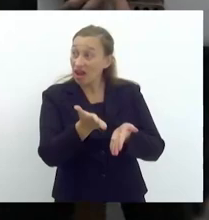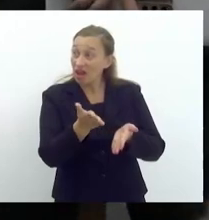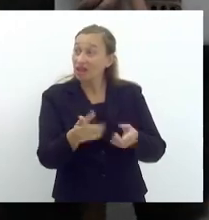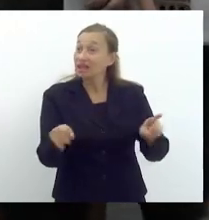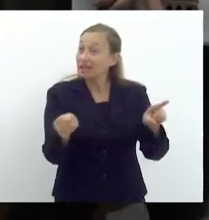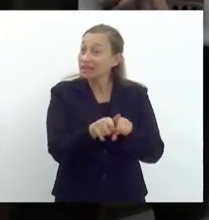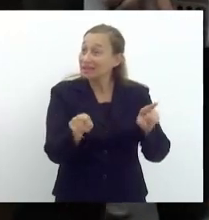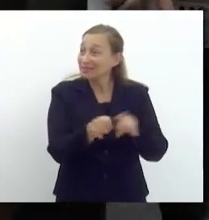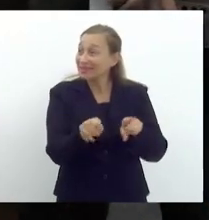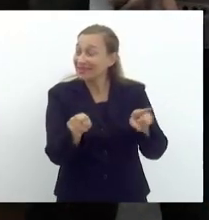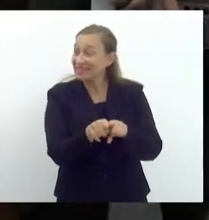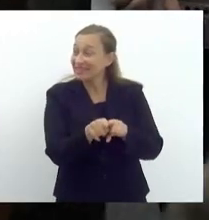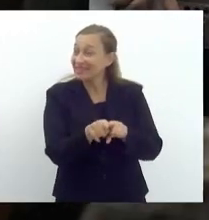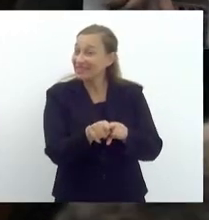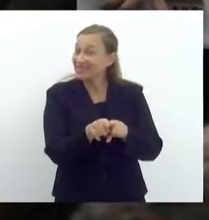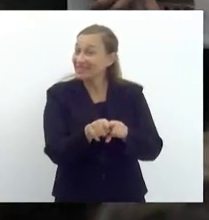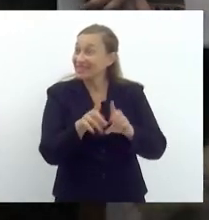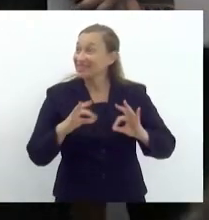também